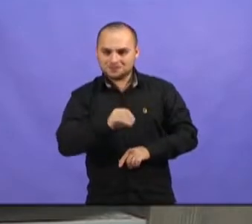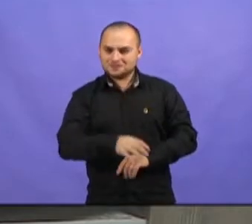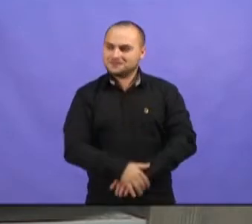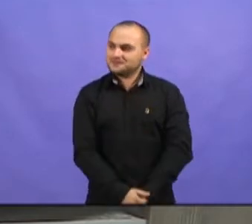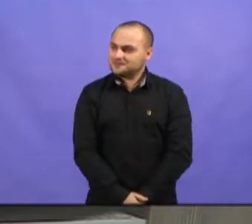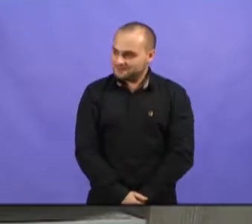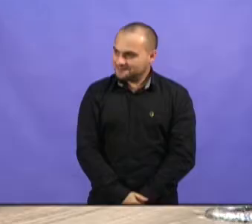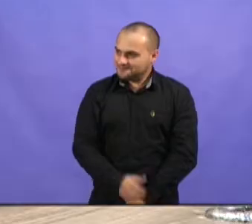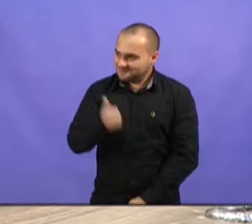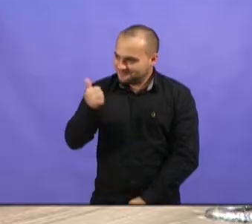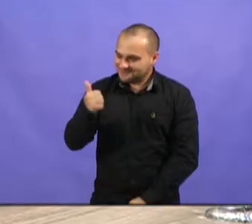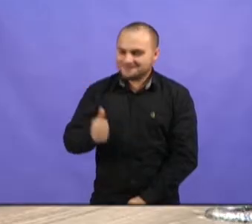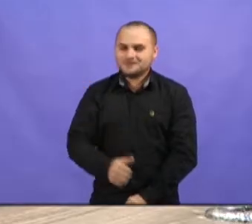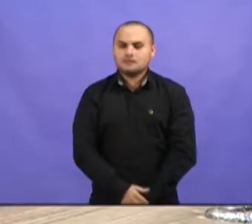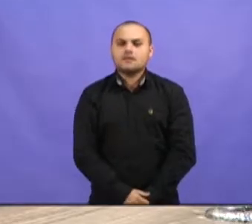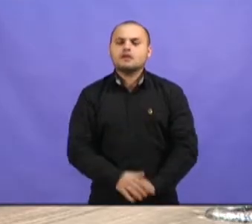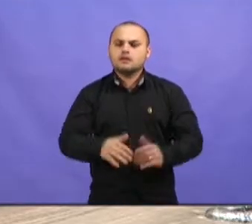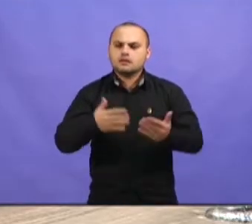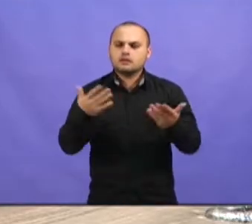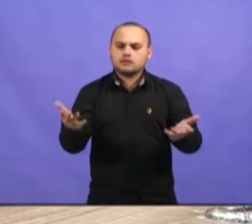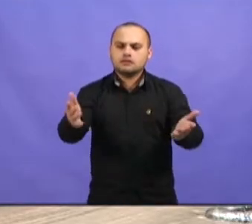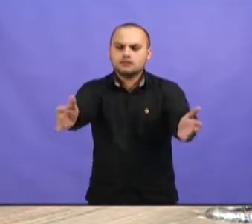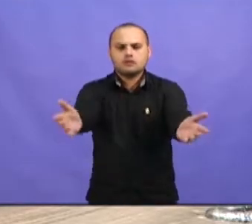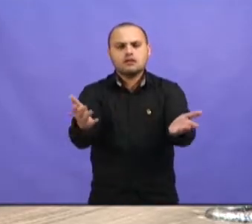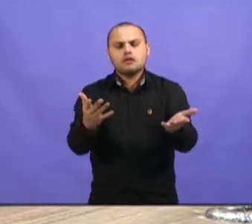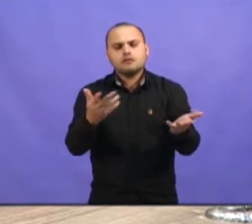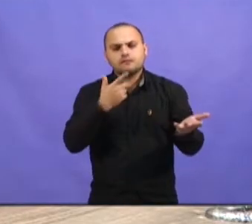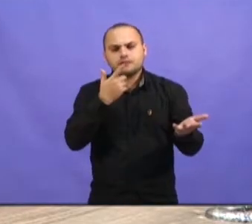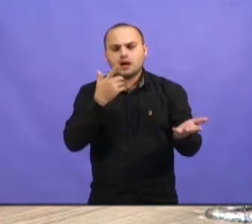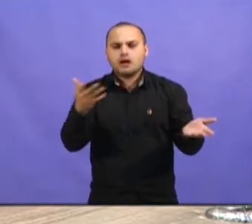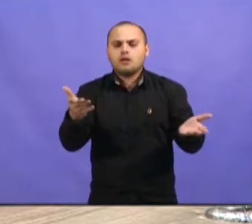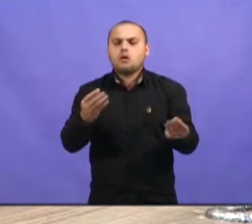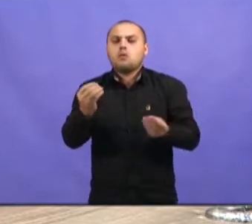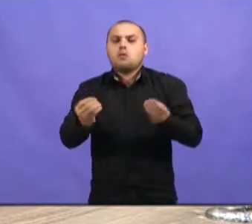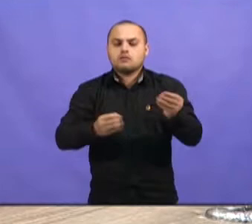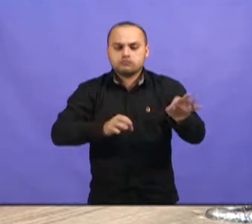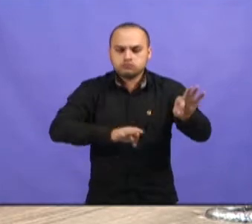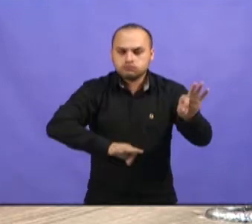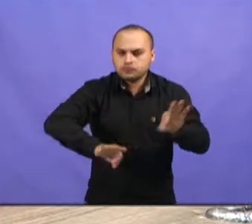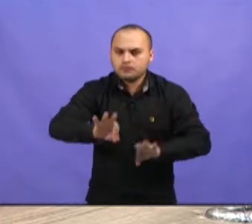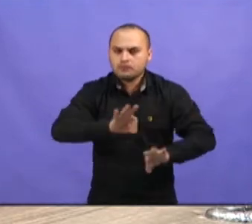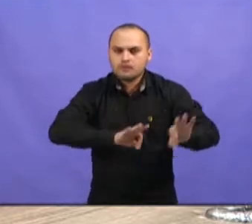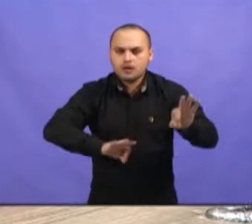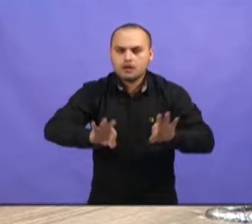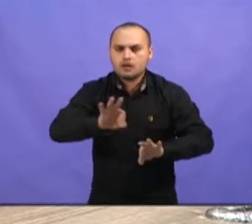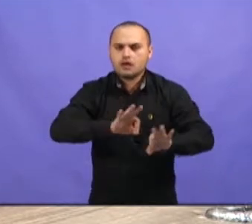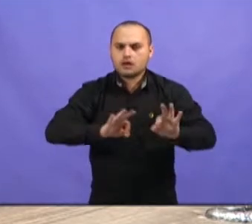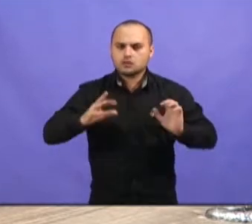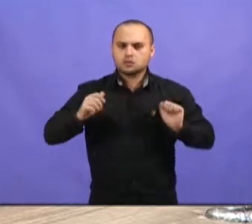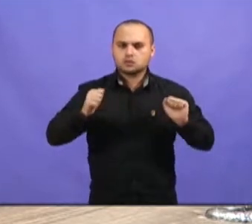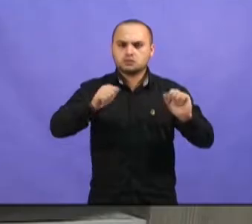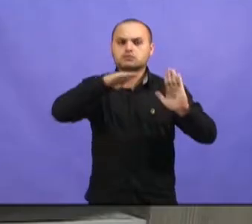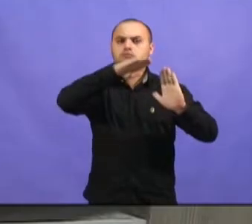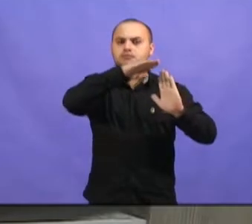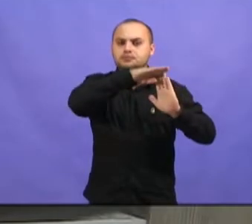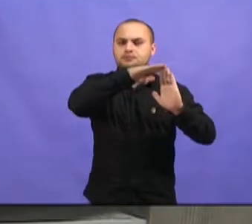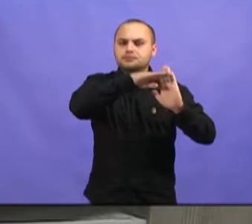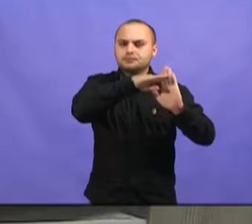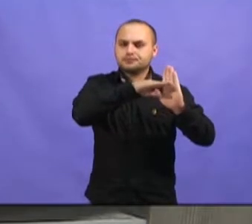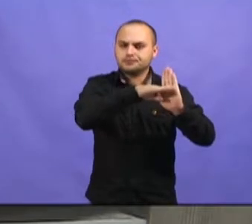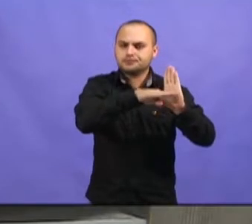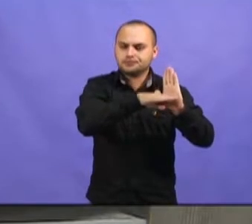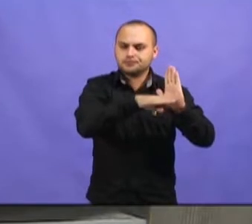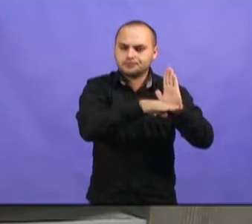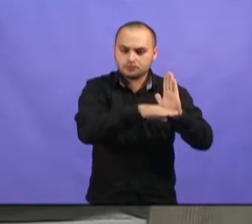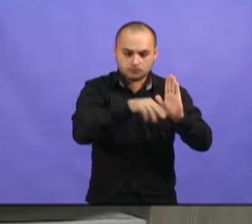como é que estão os preparativos para a agenda, programação de ações durante